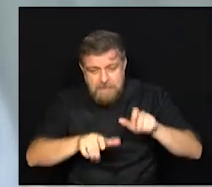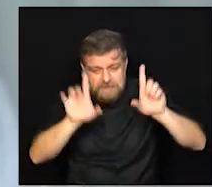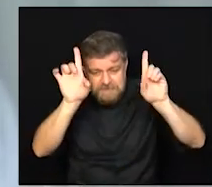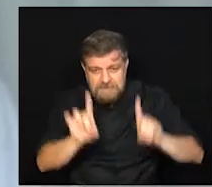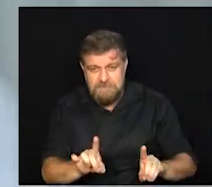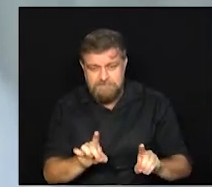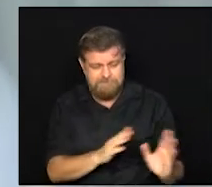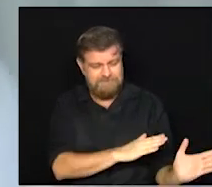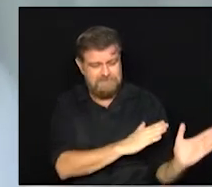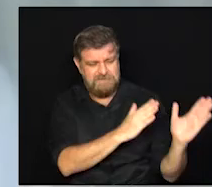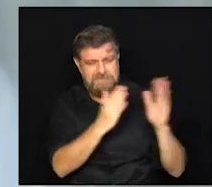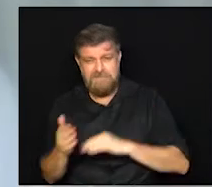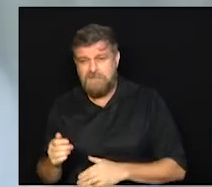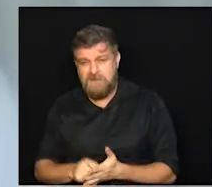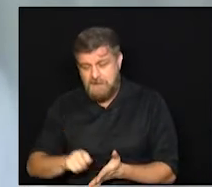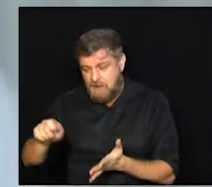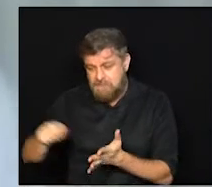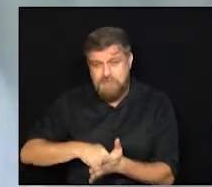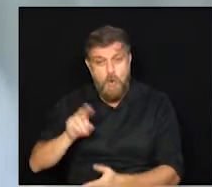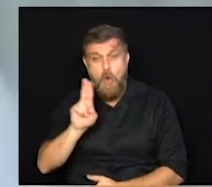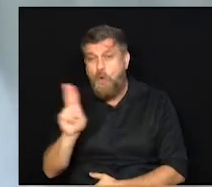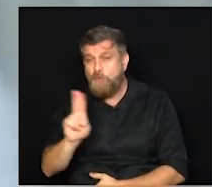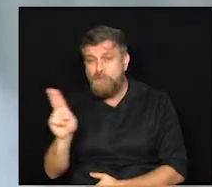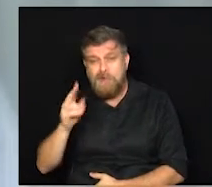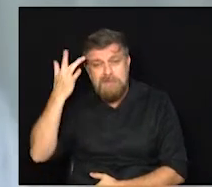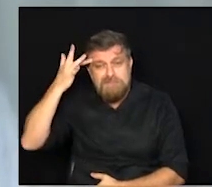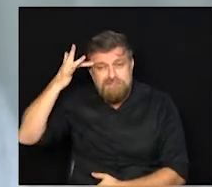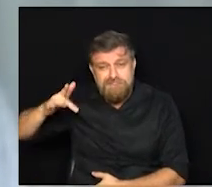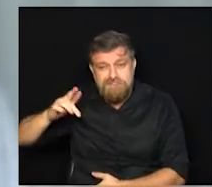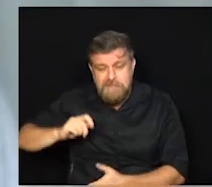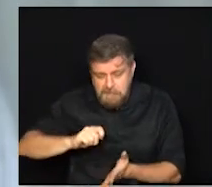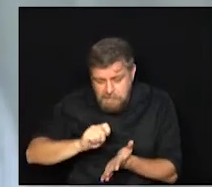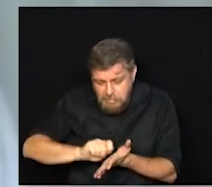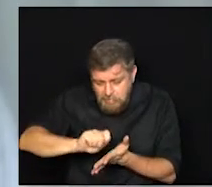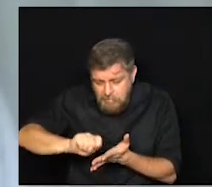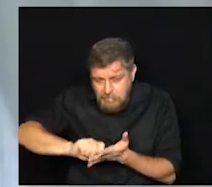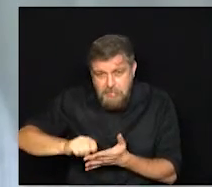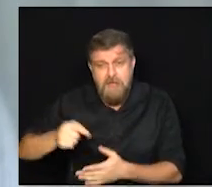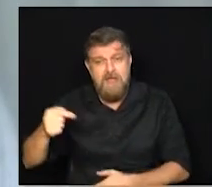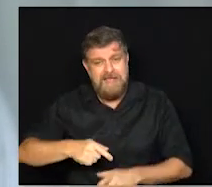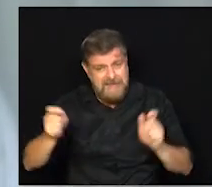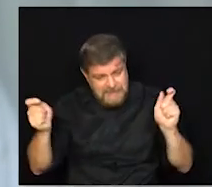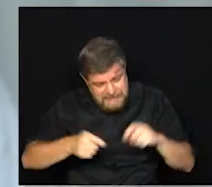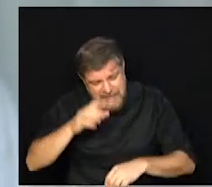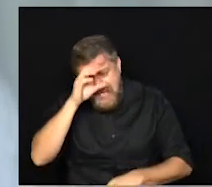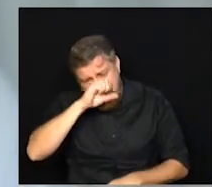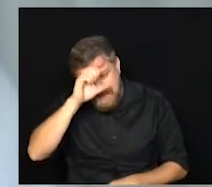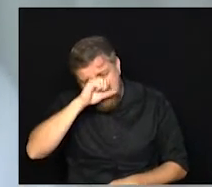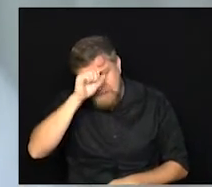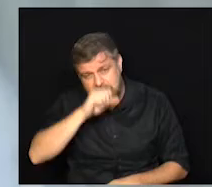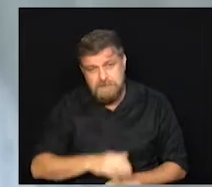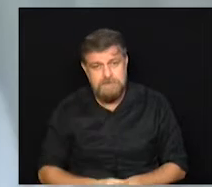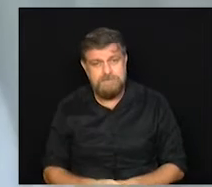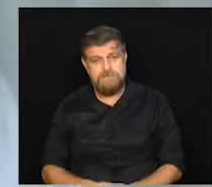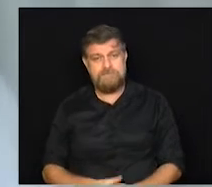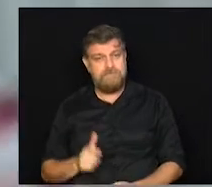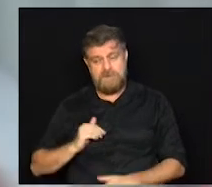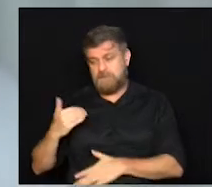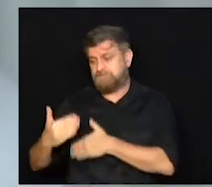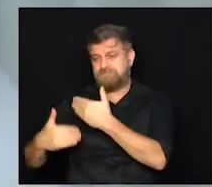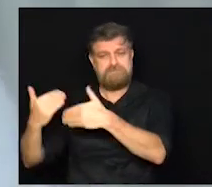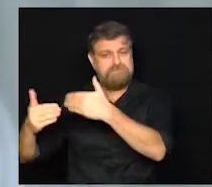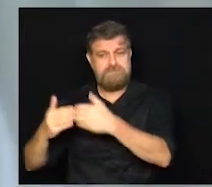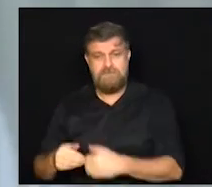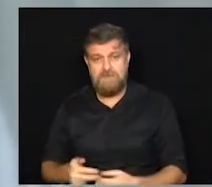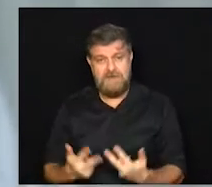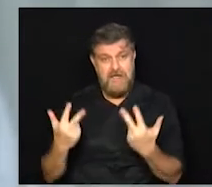deficiência e mal sabem assinar um nome. E eles têm condições de aprendizado. Só que isso não é desenvolvido, é como a Priscila